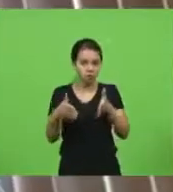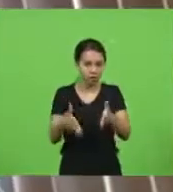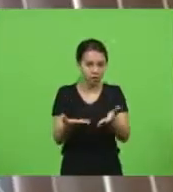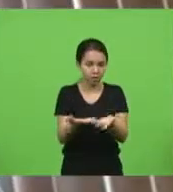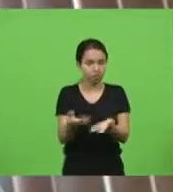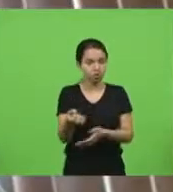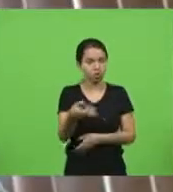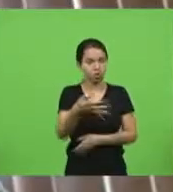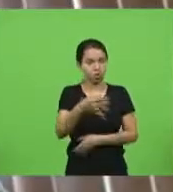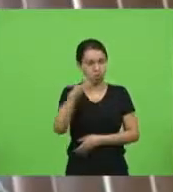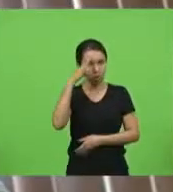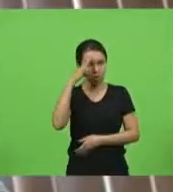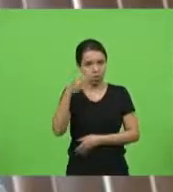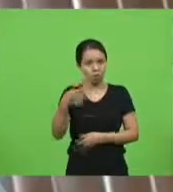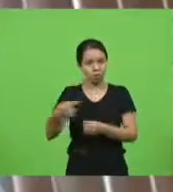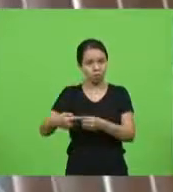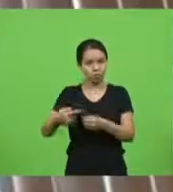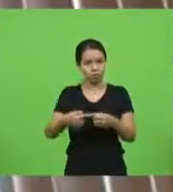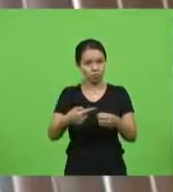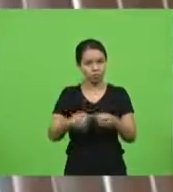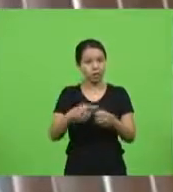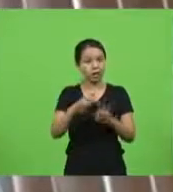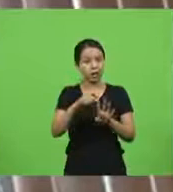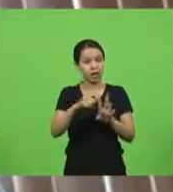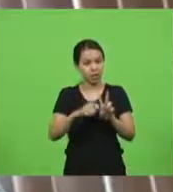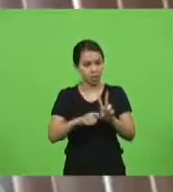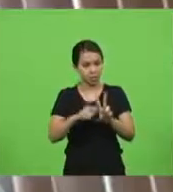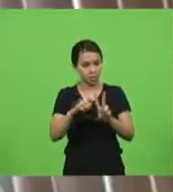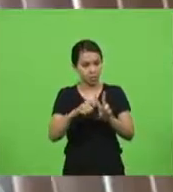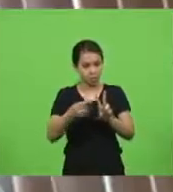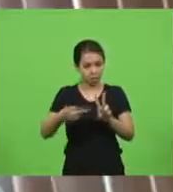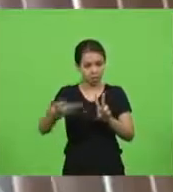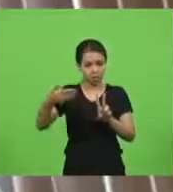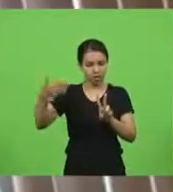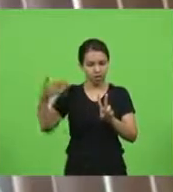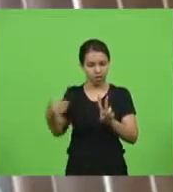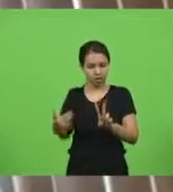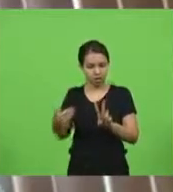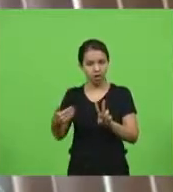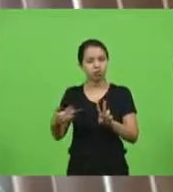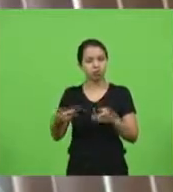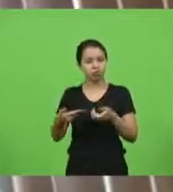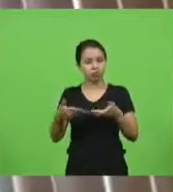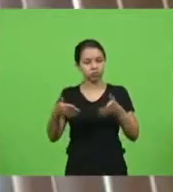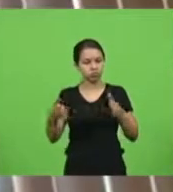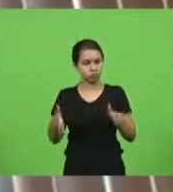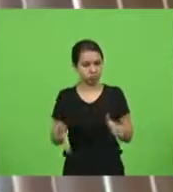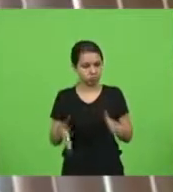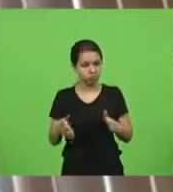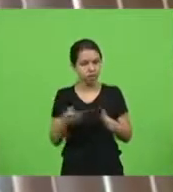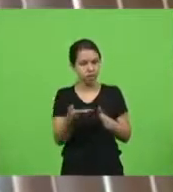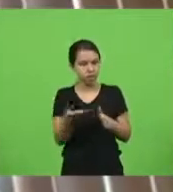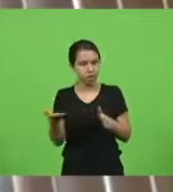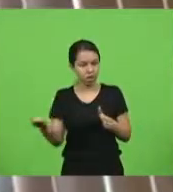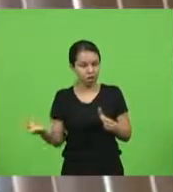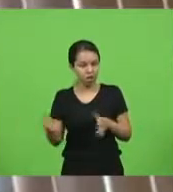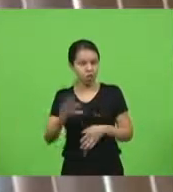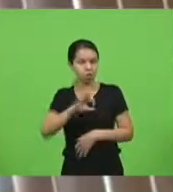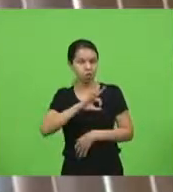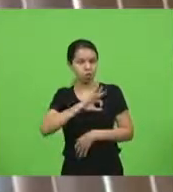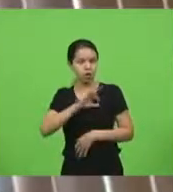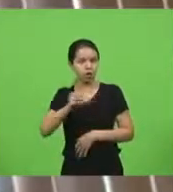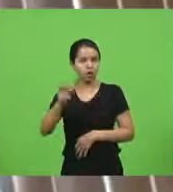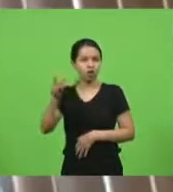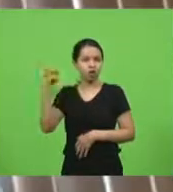3 meses antes, abrimos a possibilidade de movimentação dos policiais militares mais antigos, que já estão em